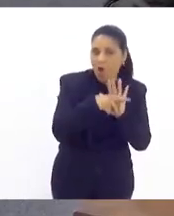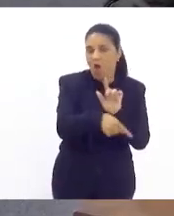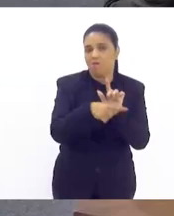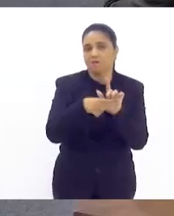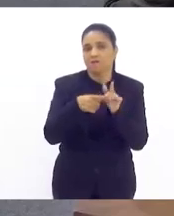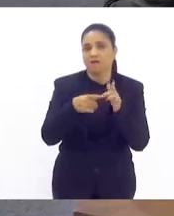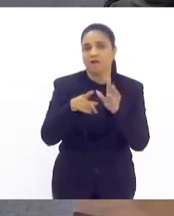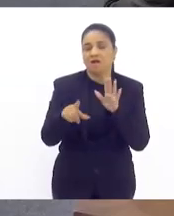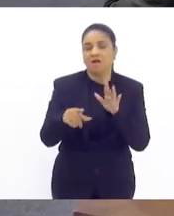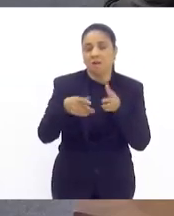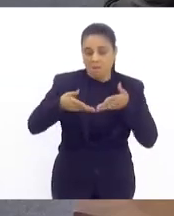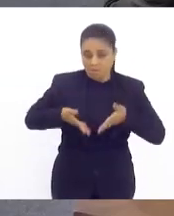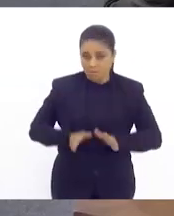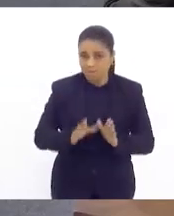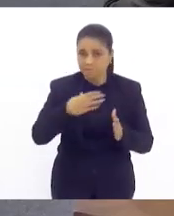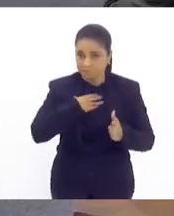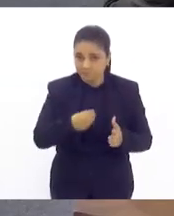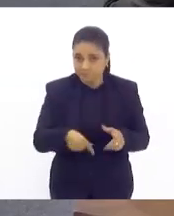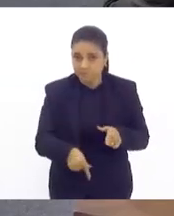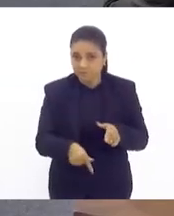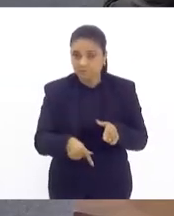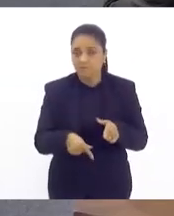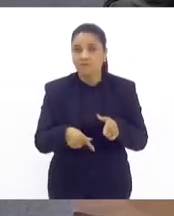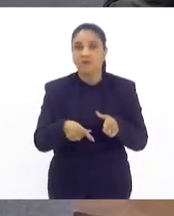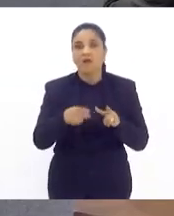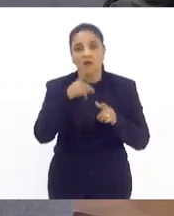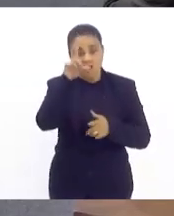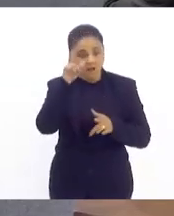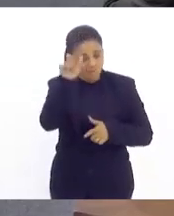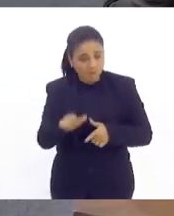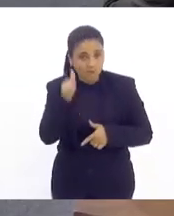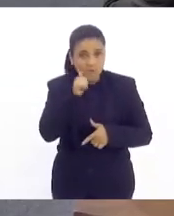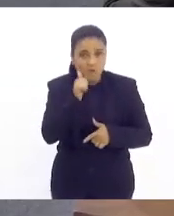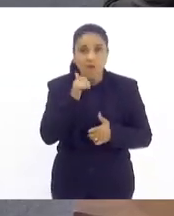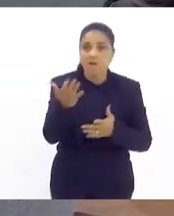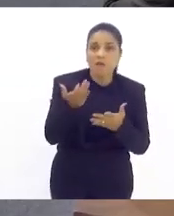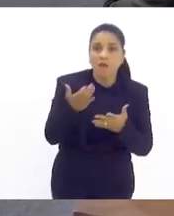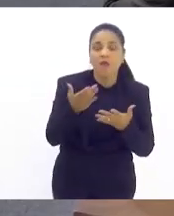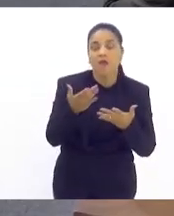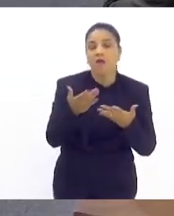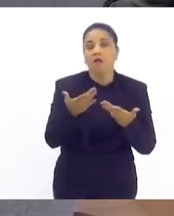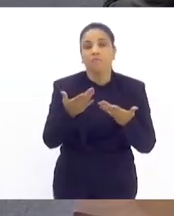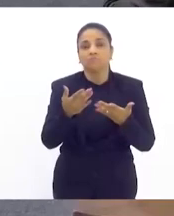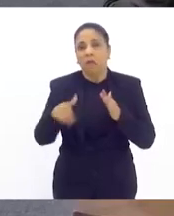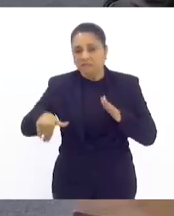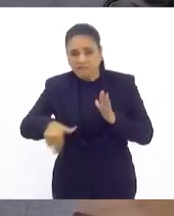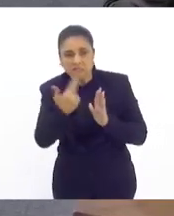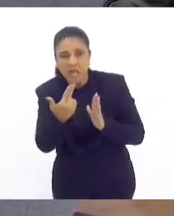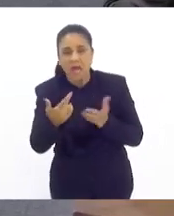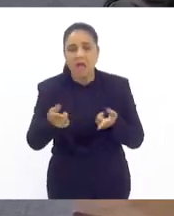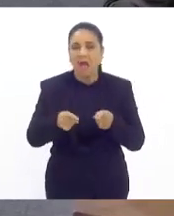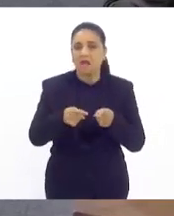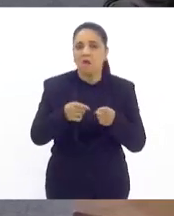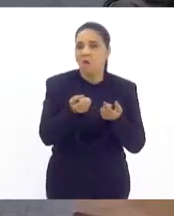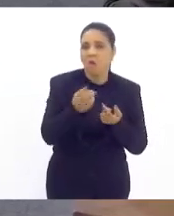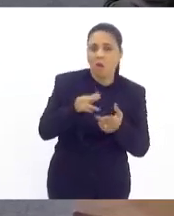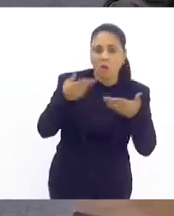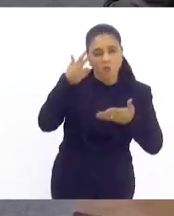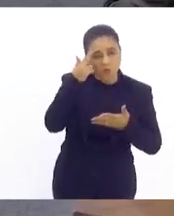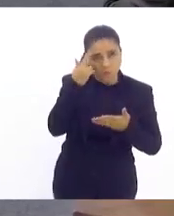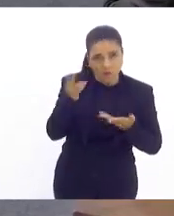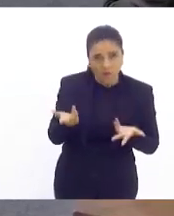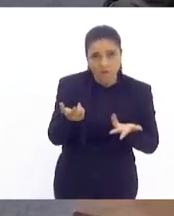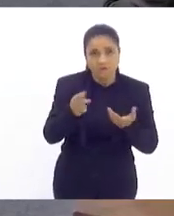pode deve indicar como ela deve querer mas ressalva que havendo uma situação de emergência etc